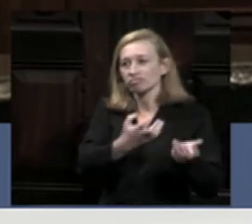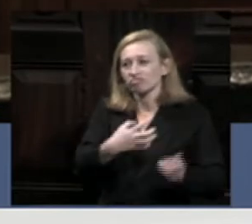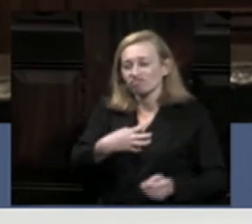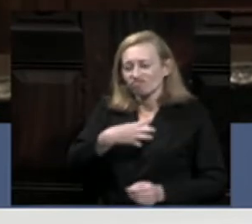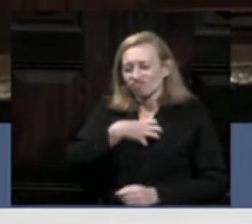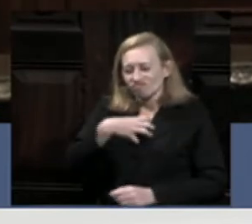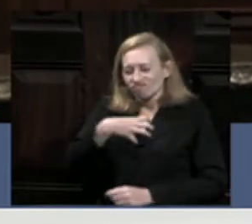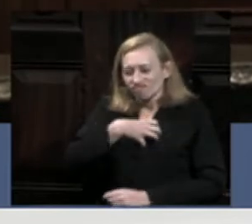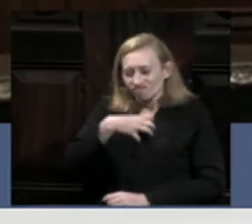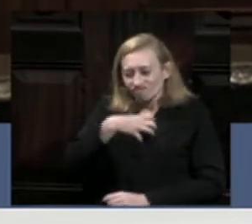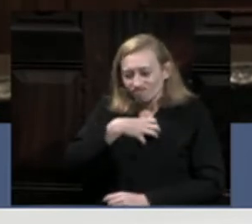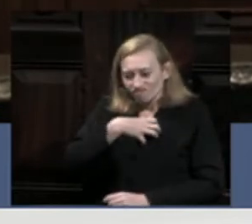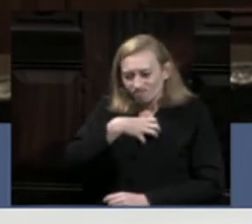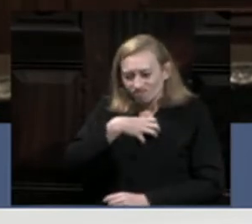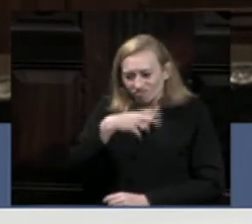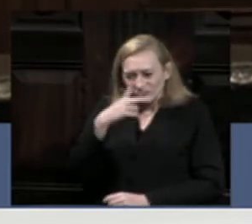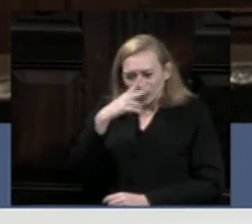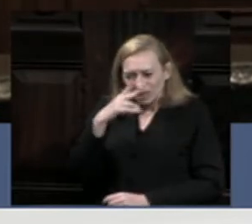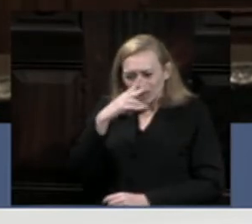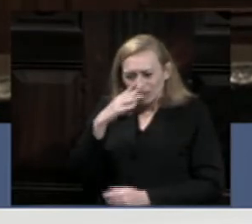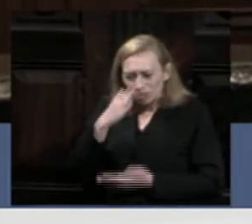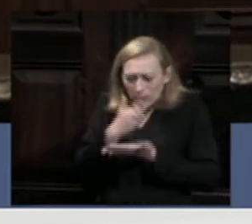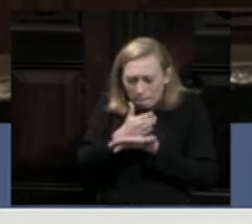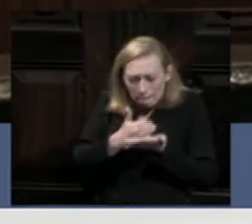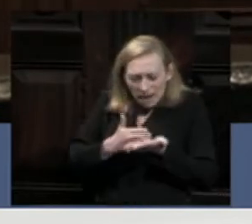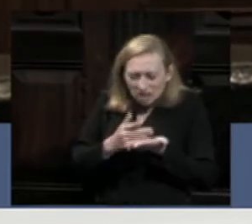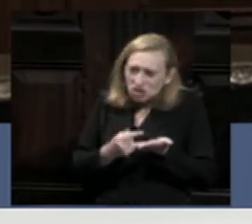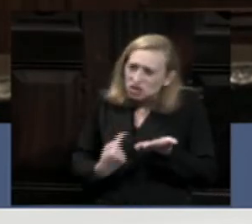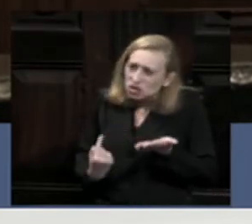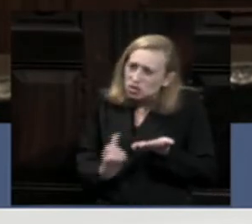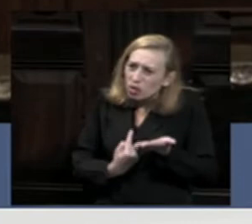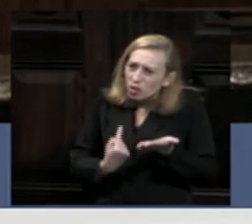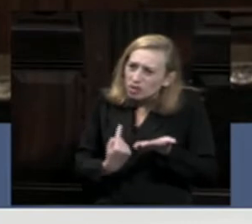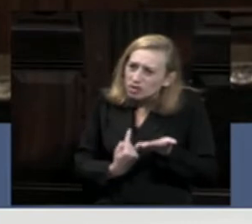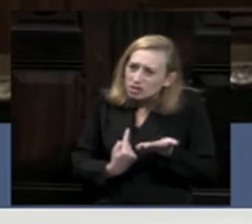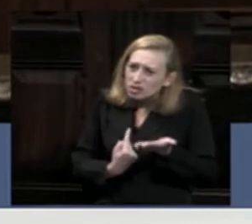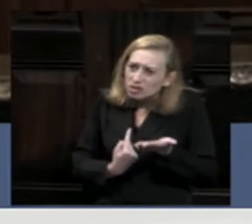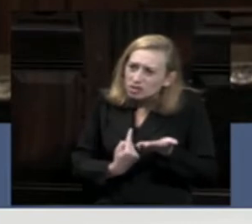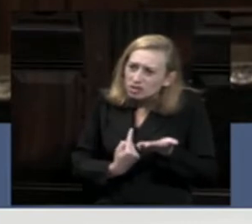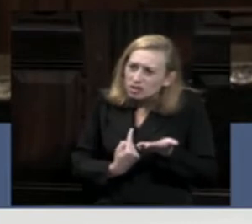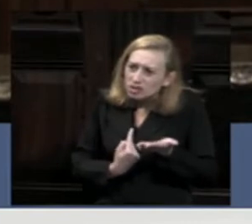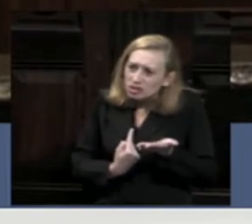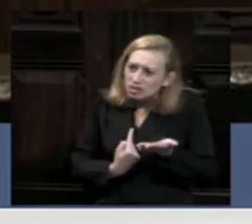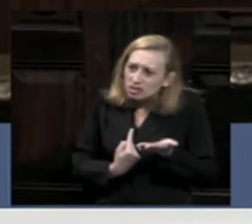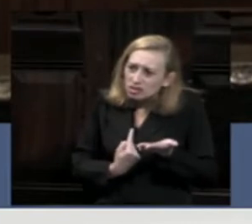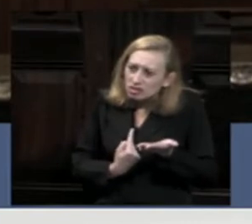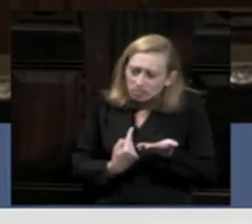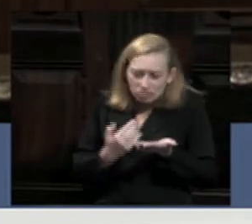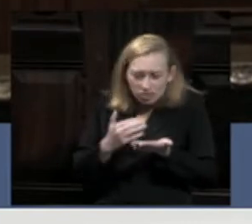sentimos como se uma parte das nossas casas, uma parte das nossas